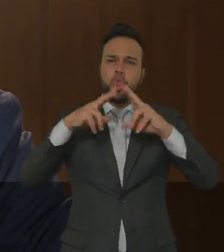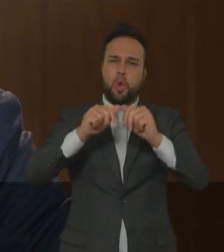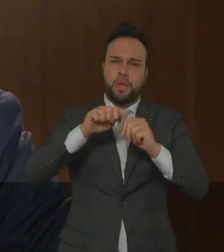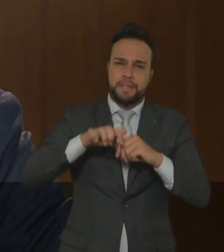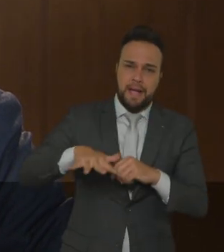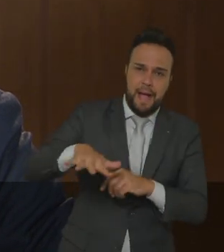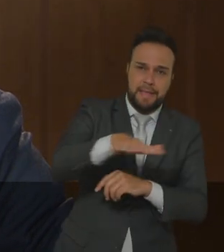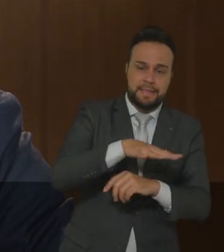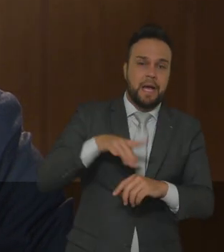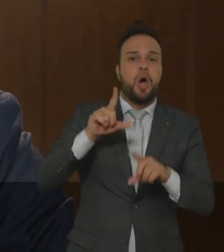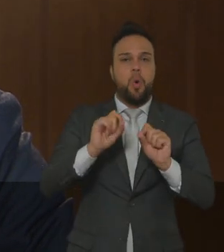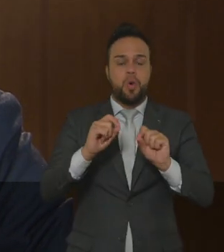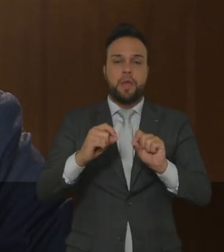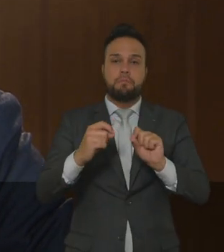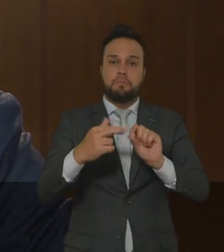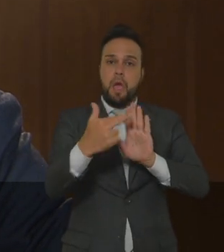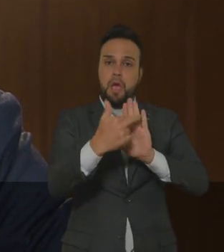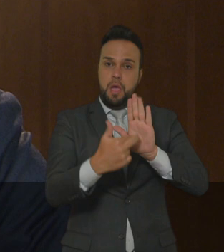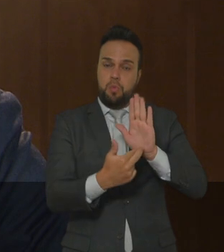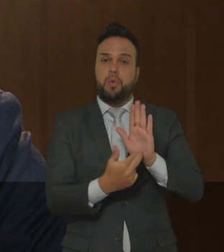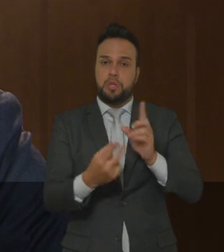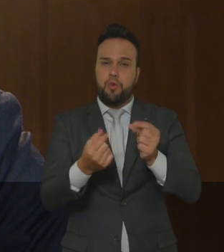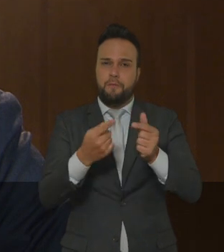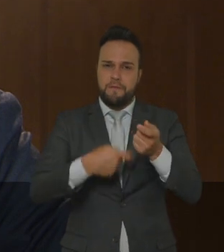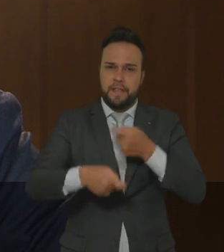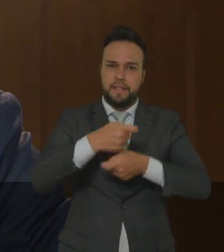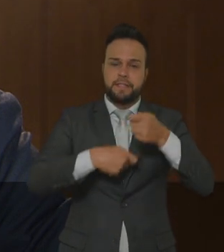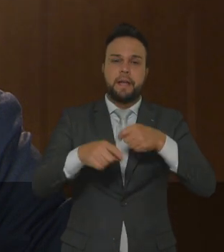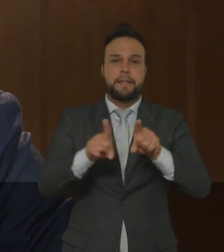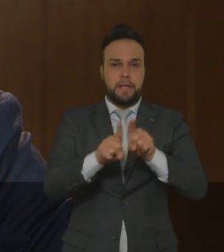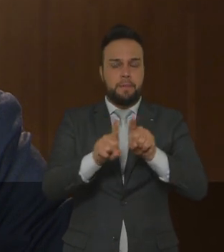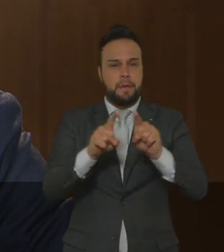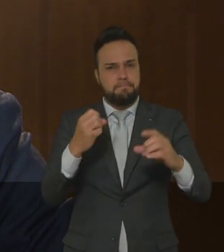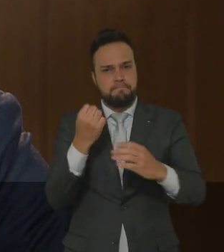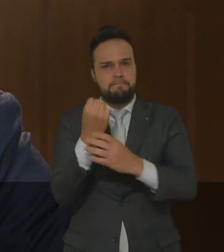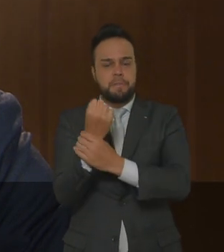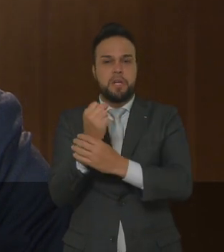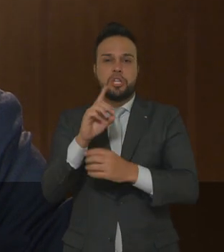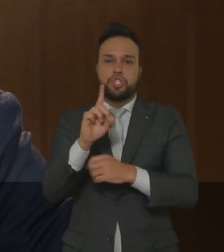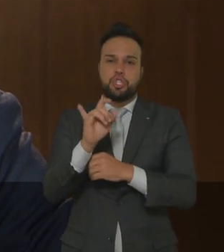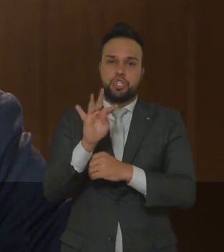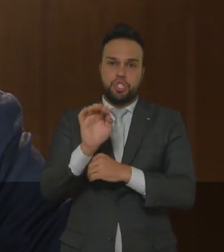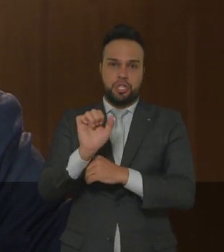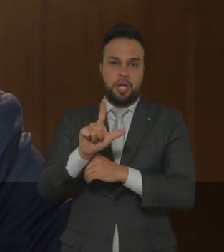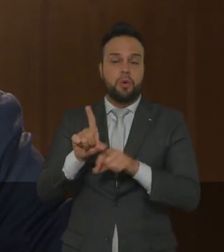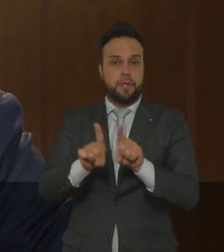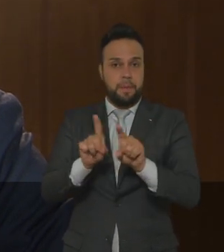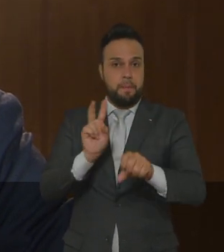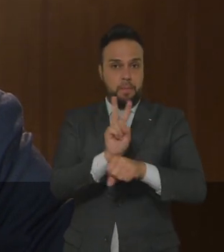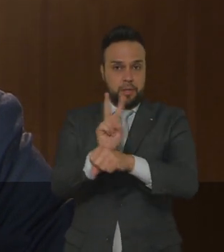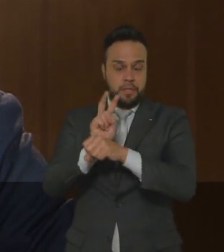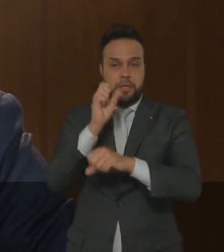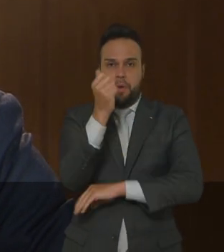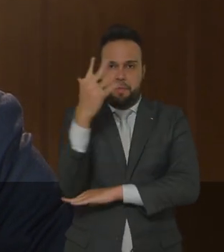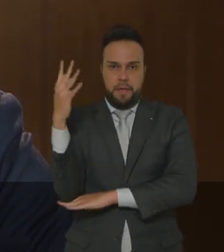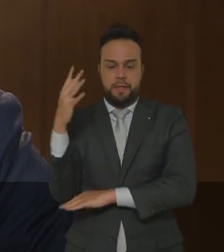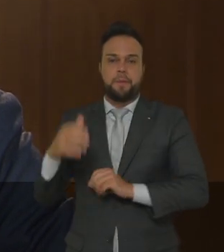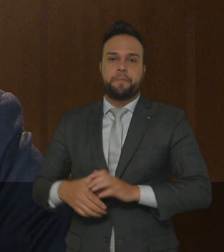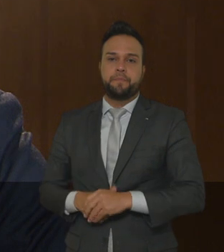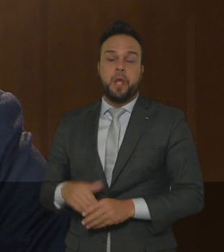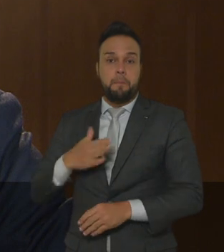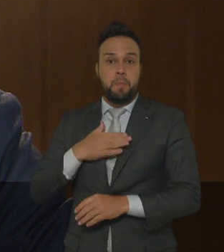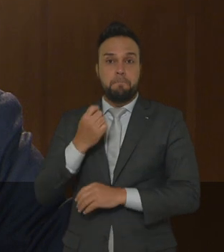todas as áreas desde a regulação financeira até os domínios da segurança digital e da Proteção Ambiental